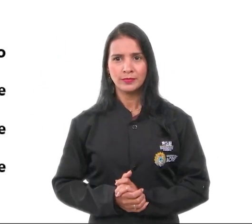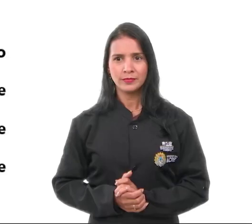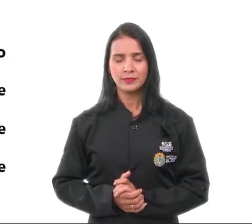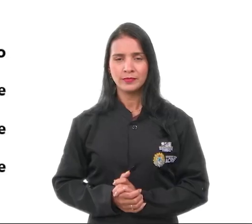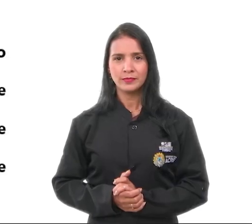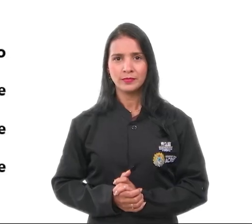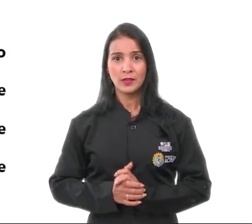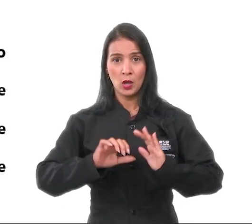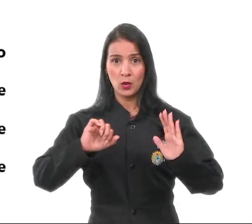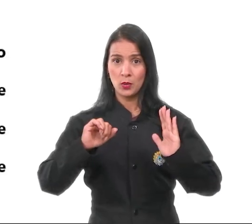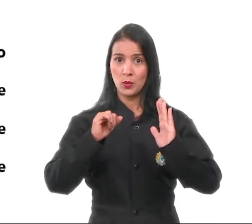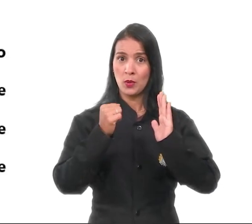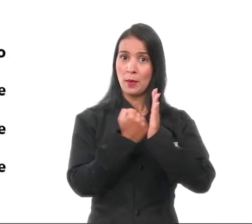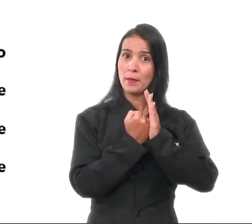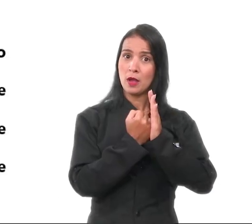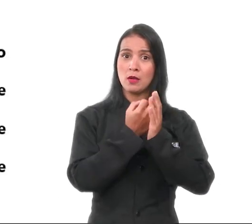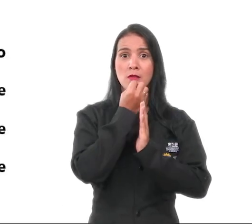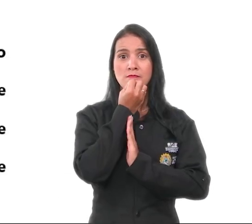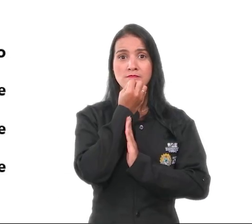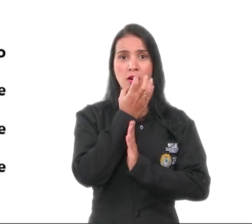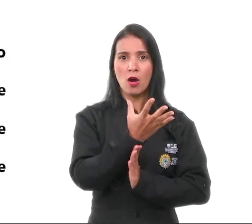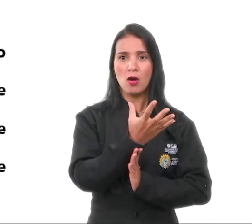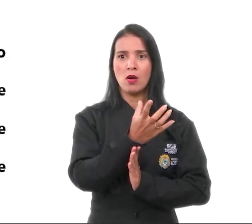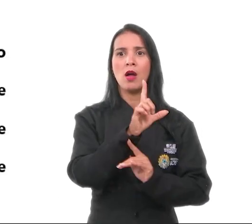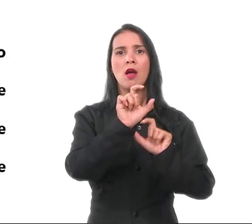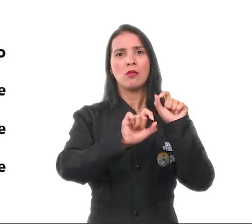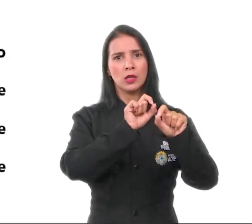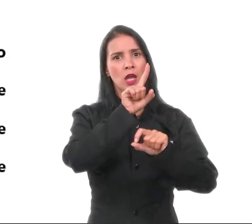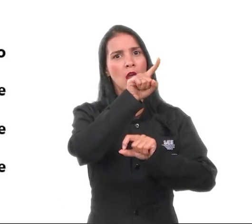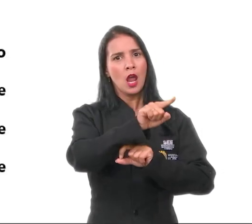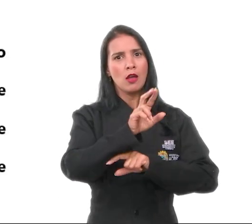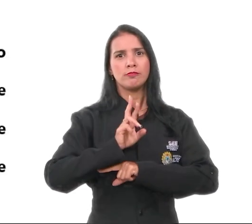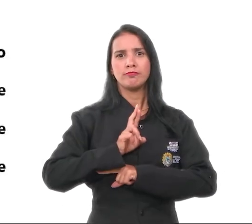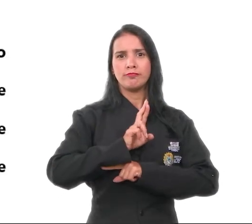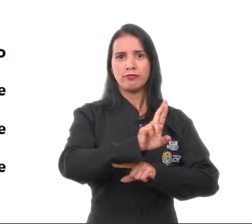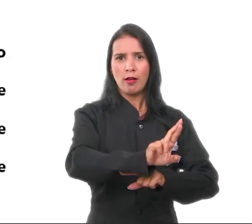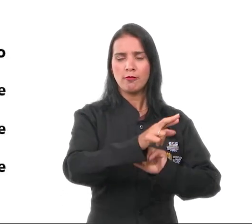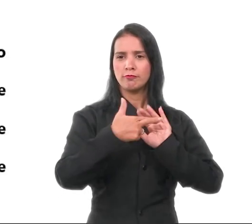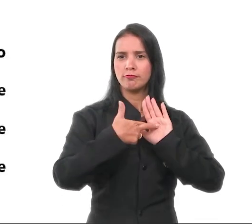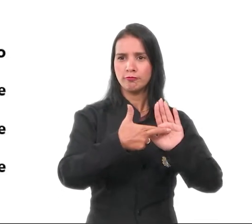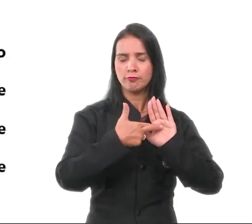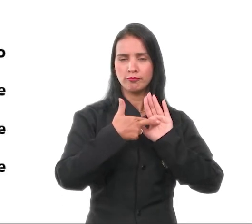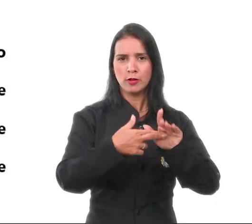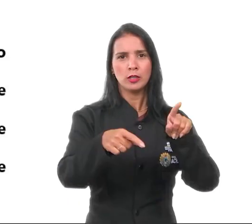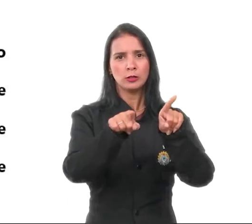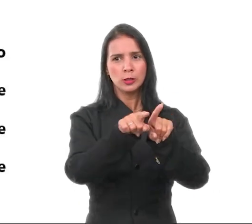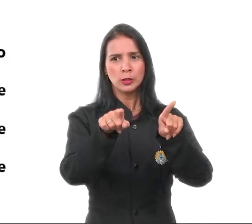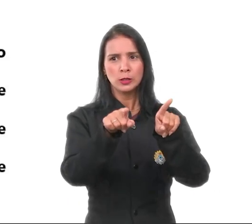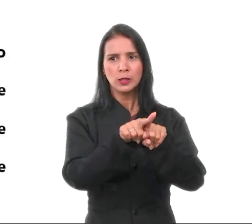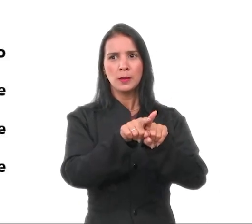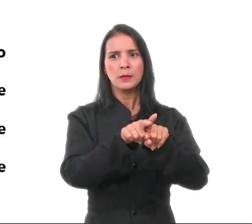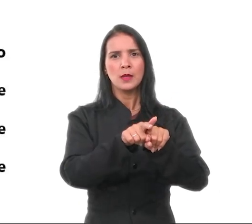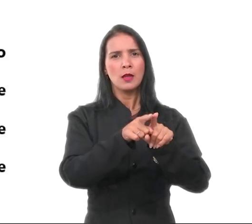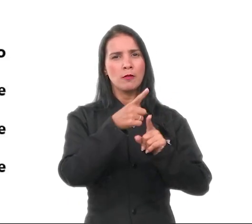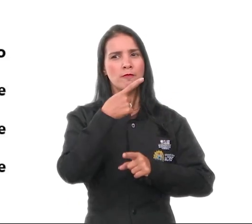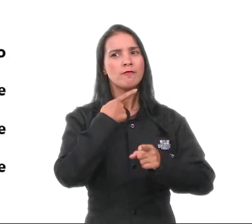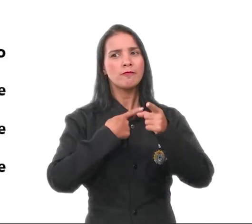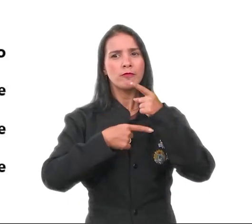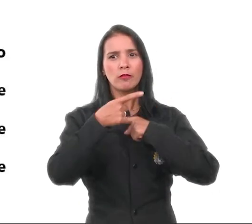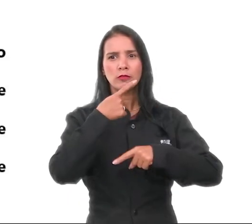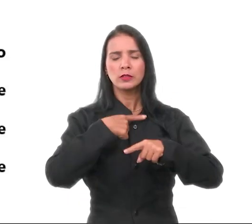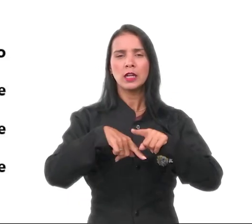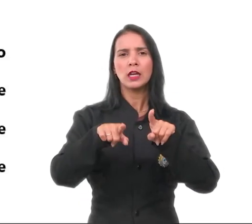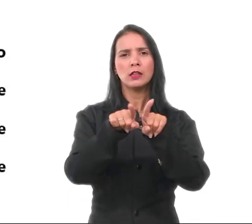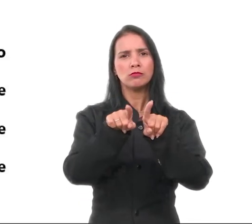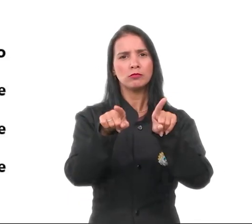impactos positivos. Nós temos representatividade, mediação de interesses e canal de demandas sociais.